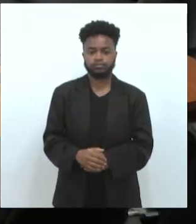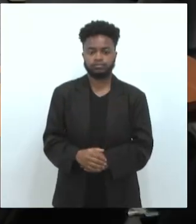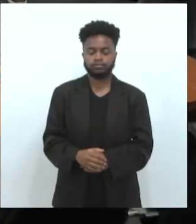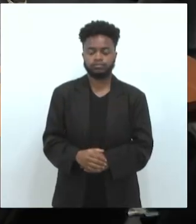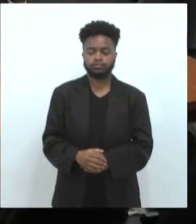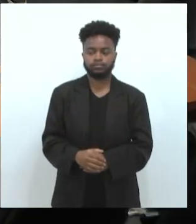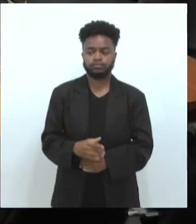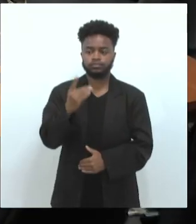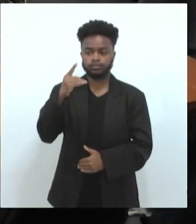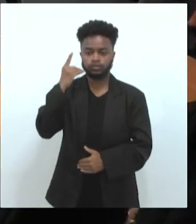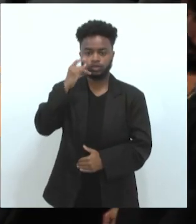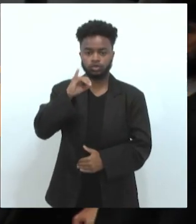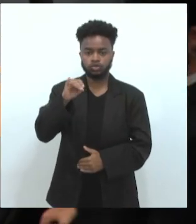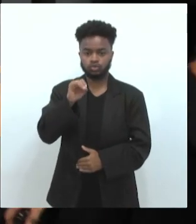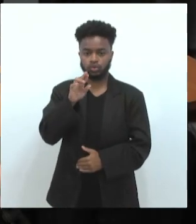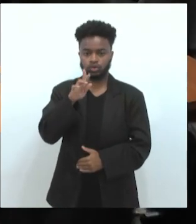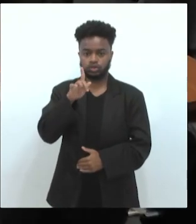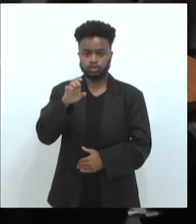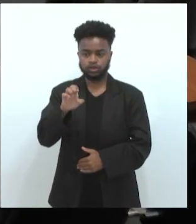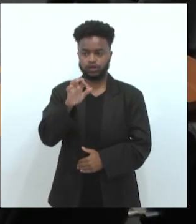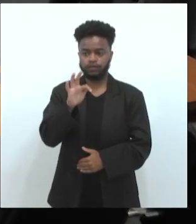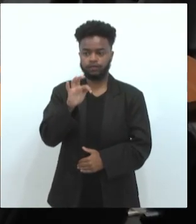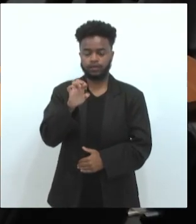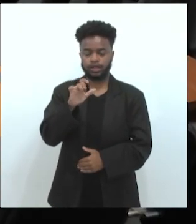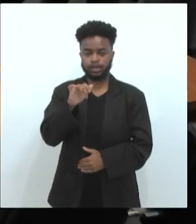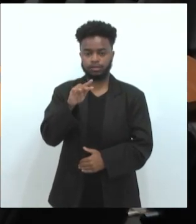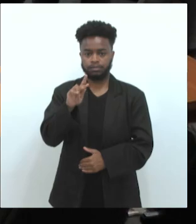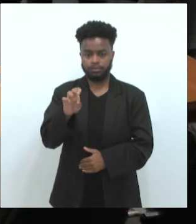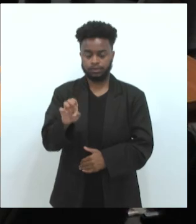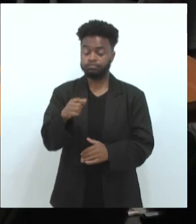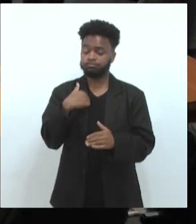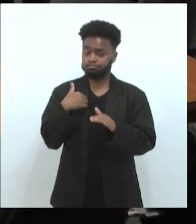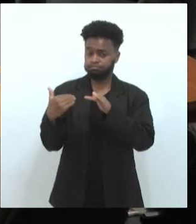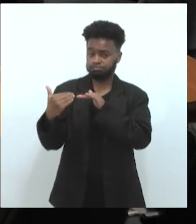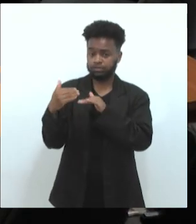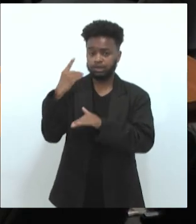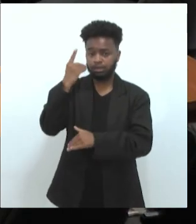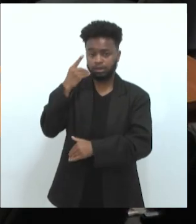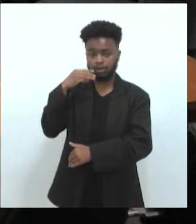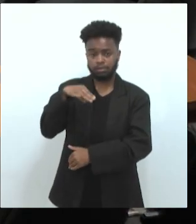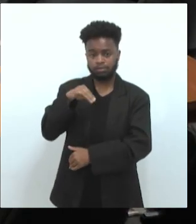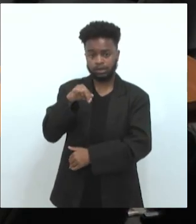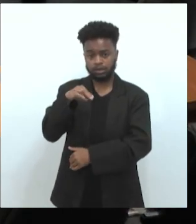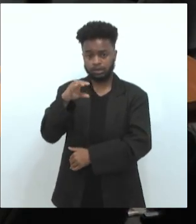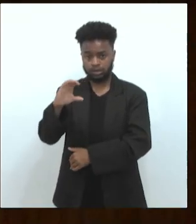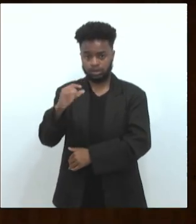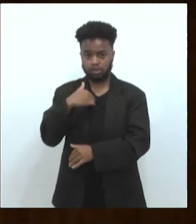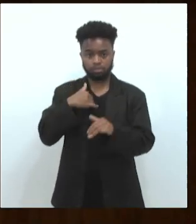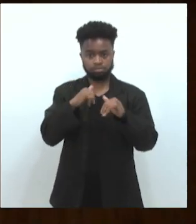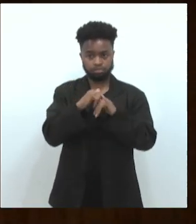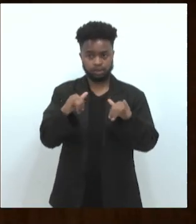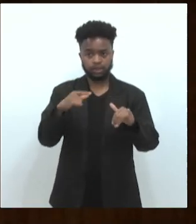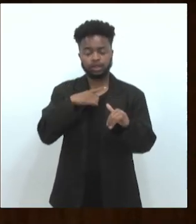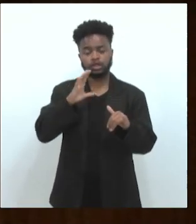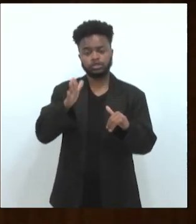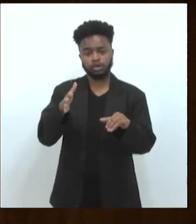Deputado Jorge Felipe Neto. Obrigado, senhora presidente Aju. No mesmo sentido que o deputado Mink, essa era a minha pontuação. Já existe o